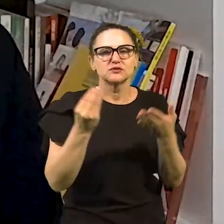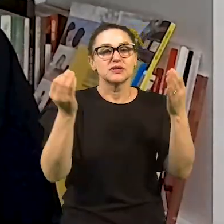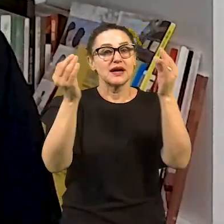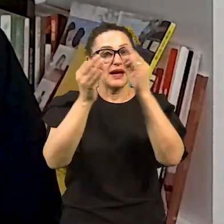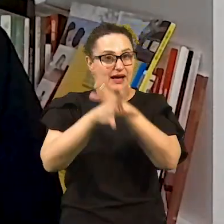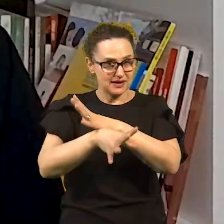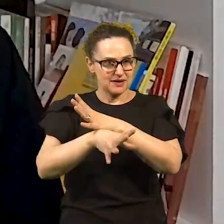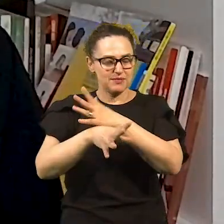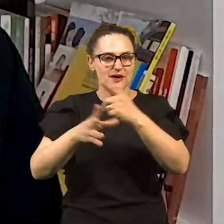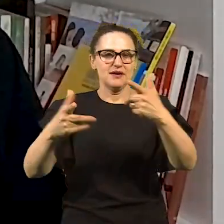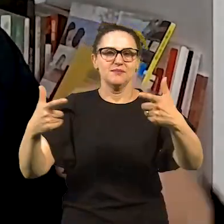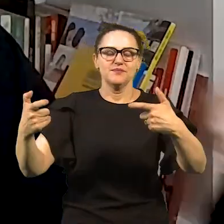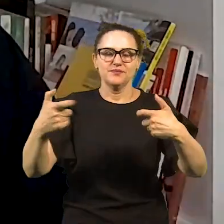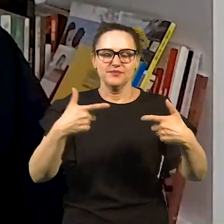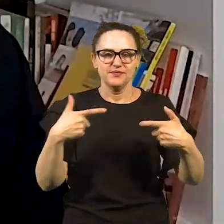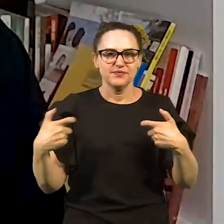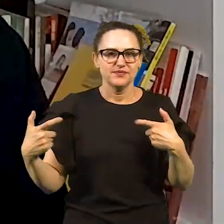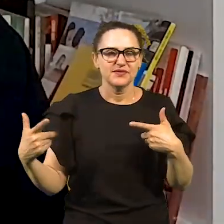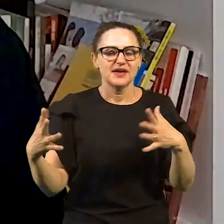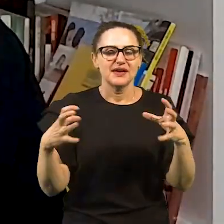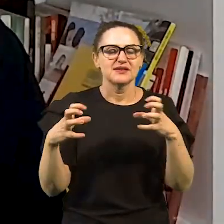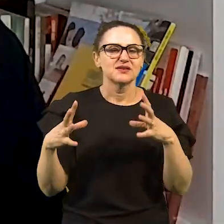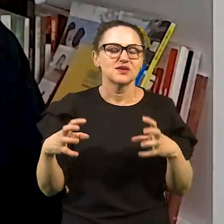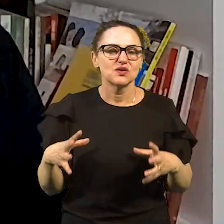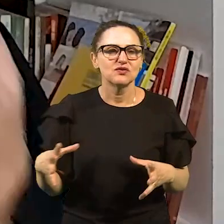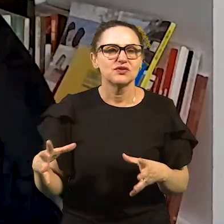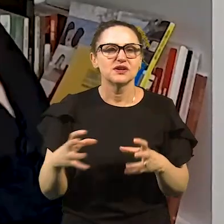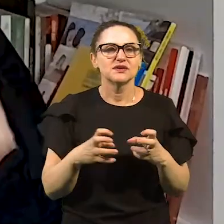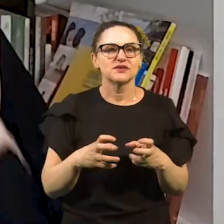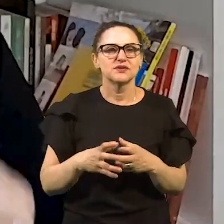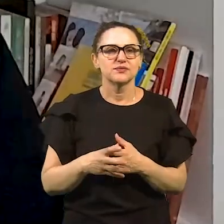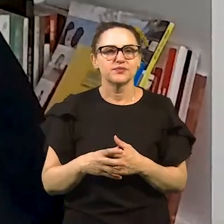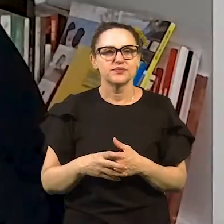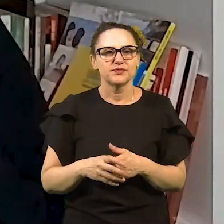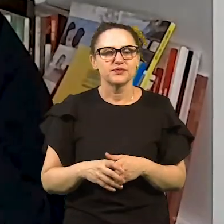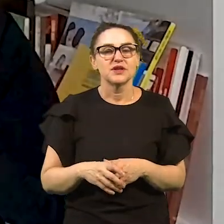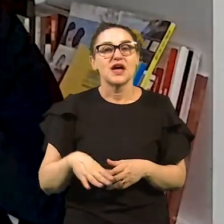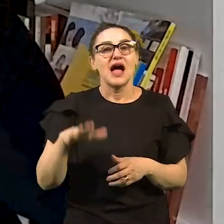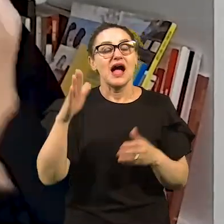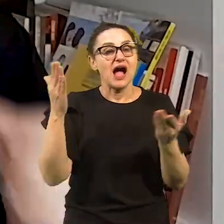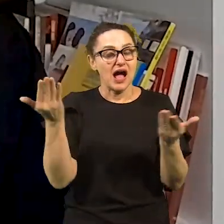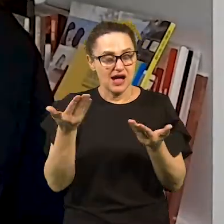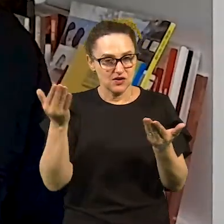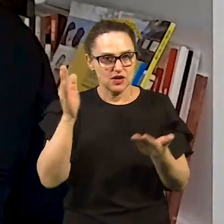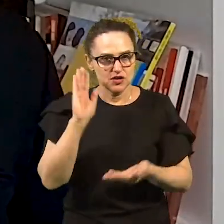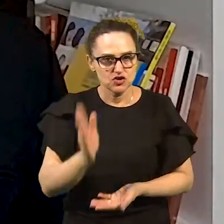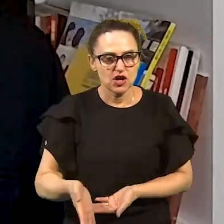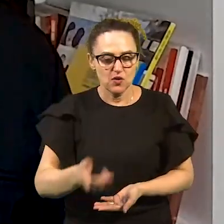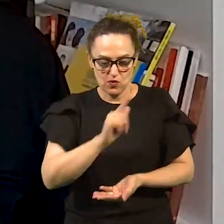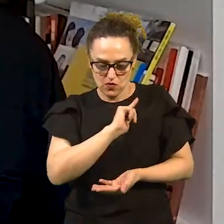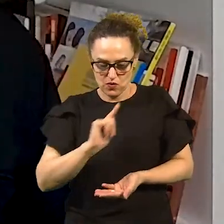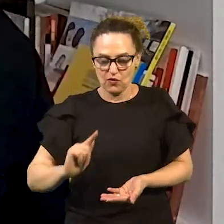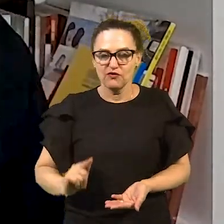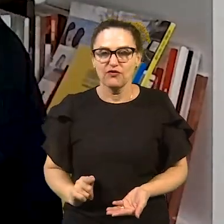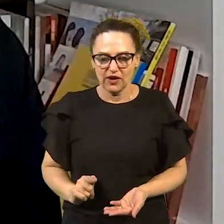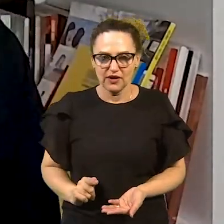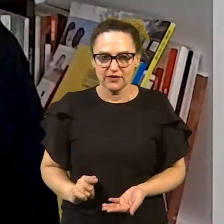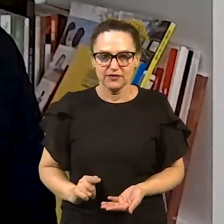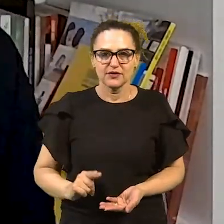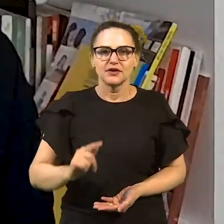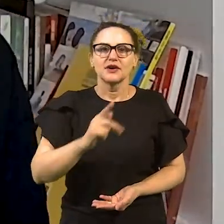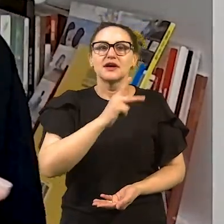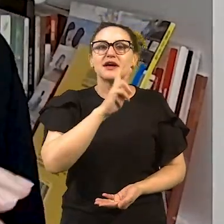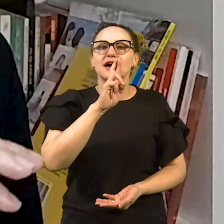final, que é exatamente essa mão autoritária do governo, né, já um governo republicano. Então, a partir disso, a